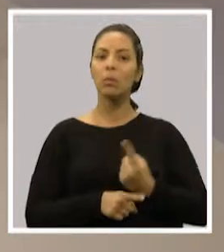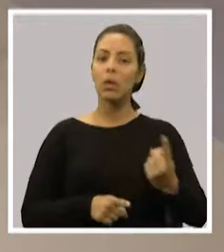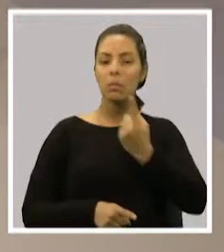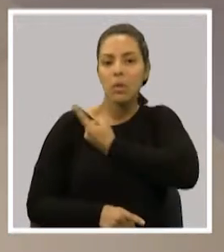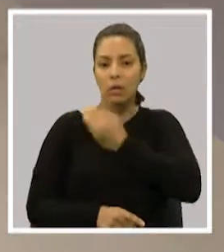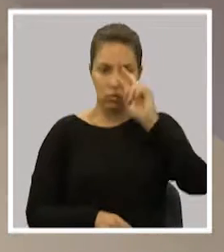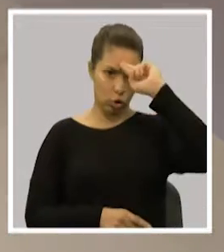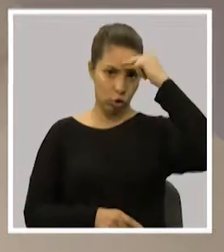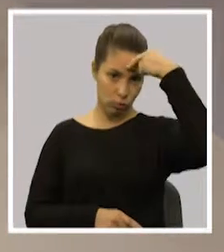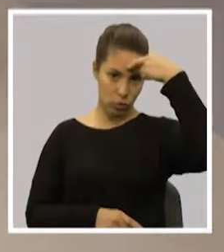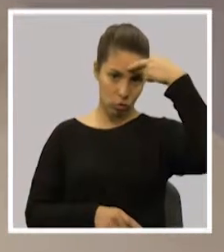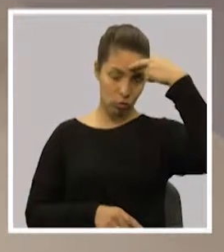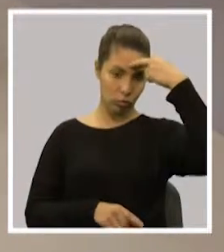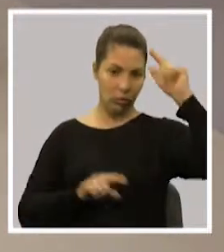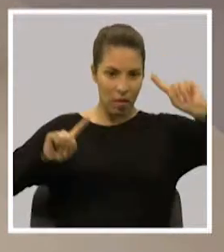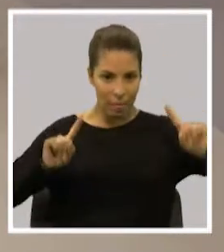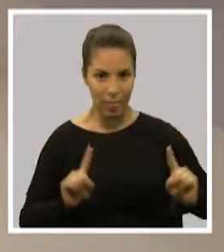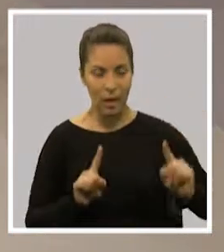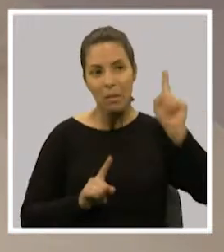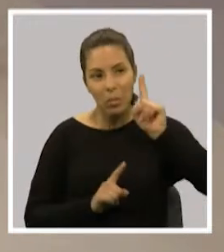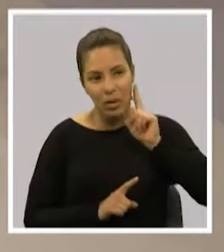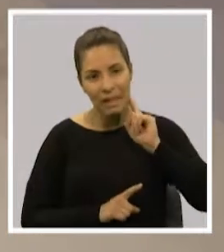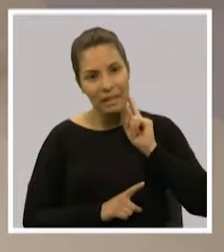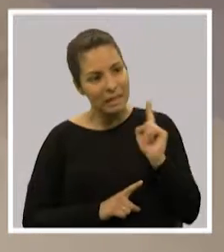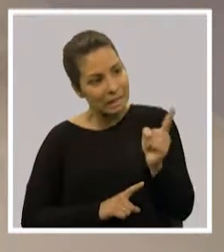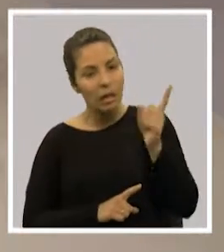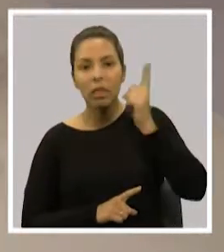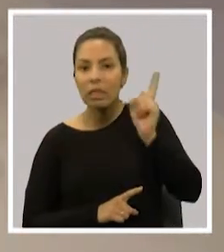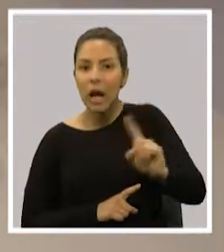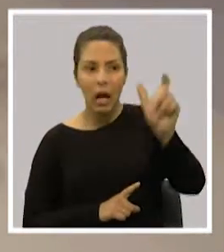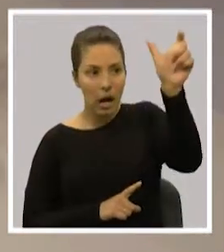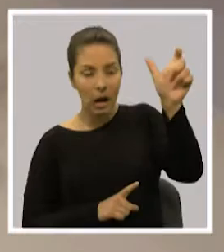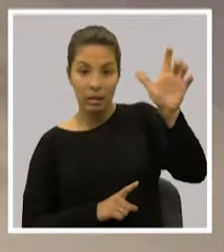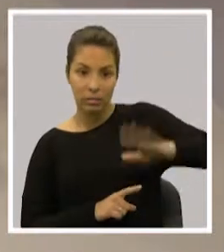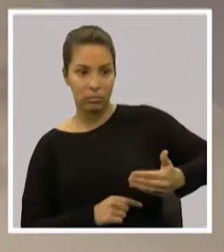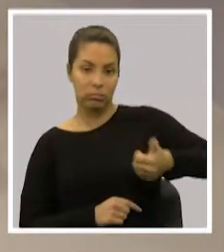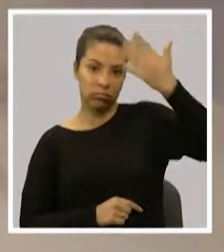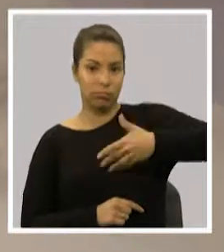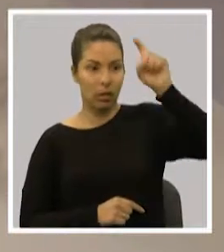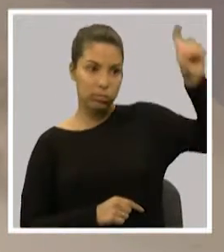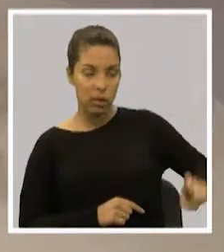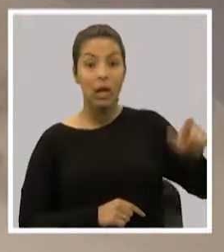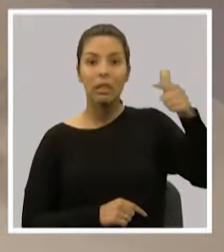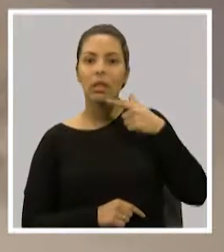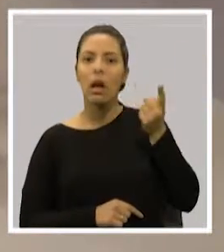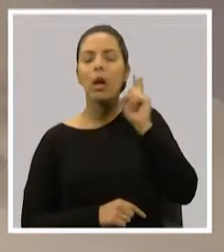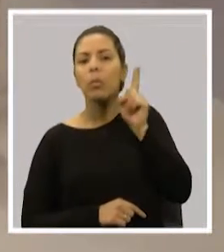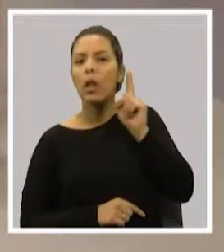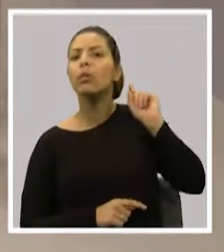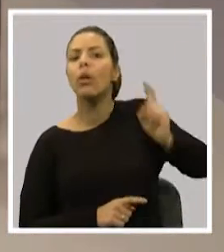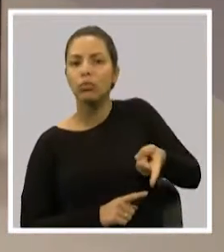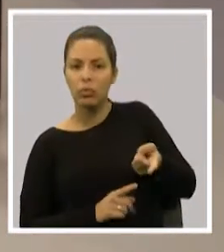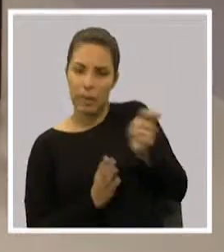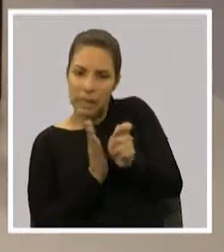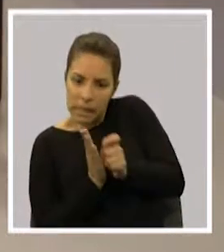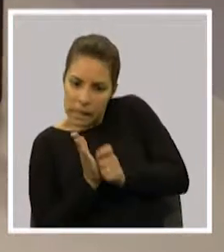obrigou sempre a um esforço de síntese, por um lado, não é? O que é que foi mais importante naquele dia, e ao mesmo tempo introduzir um